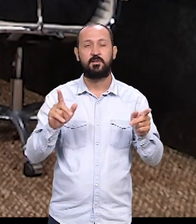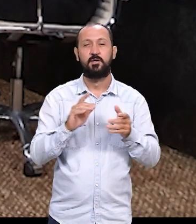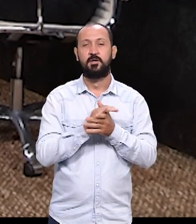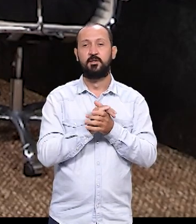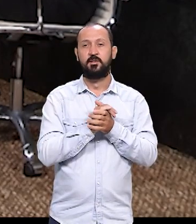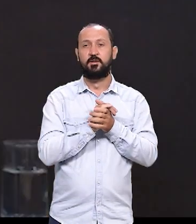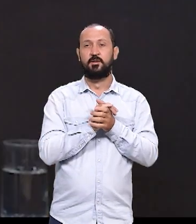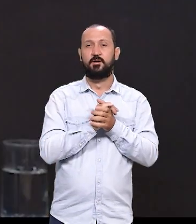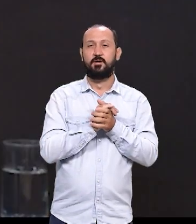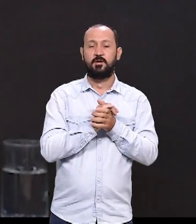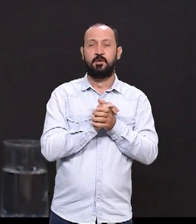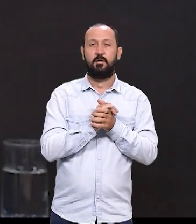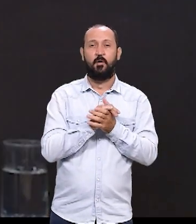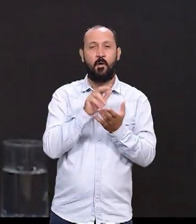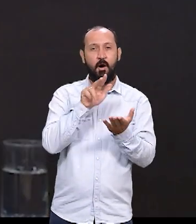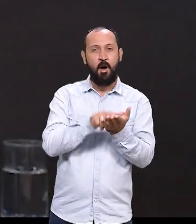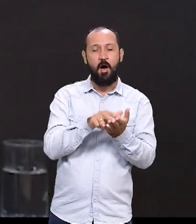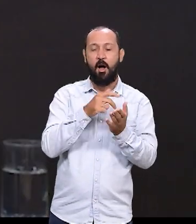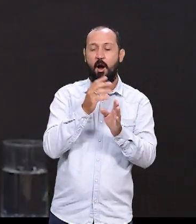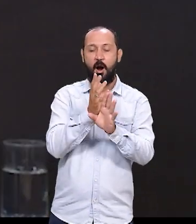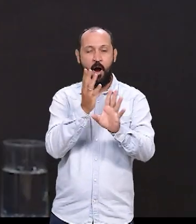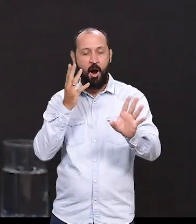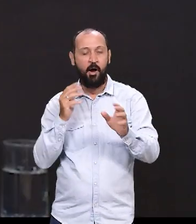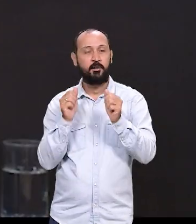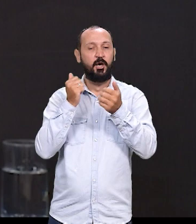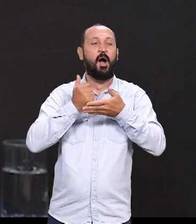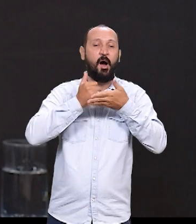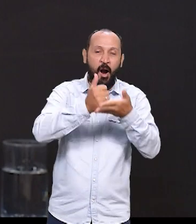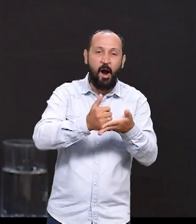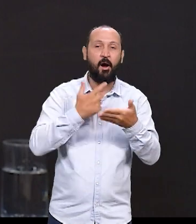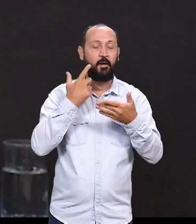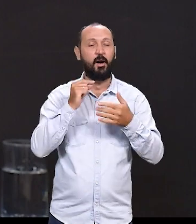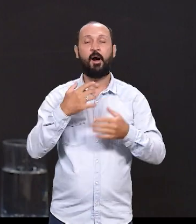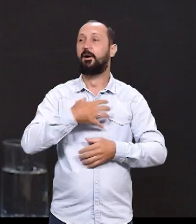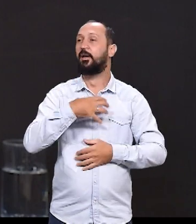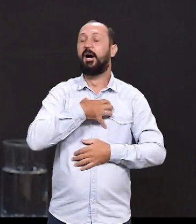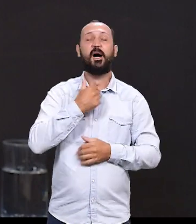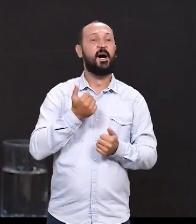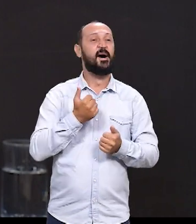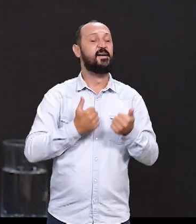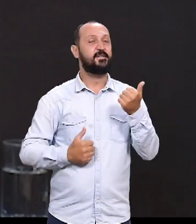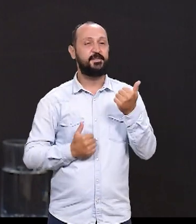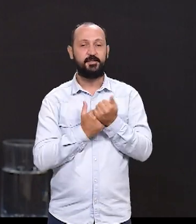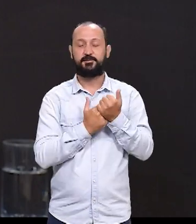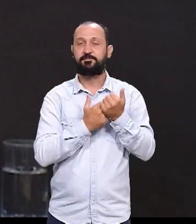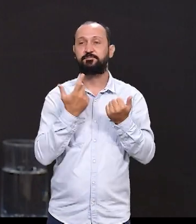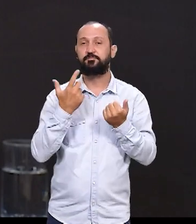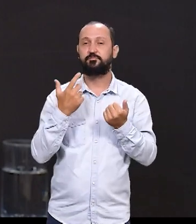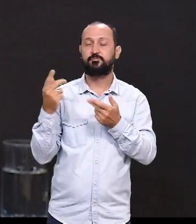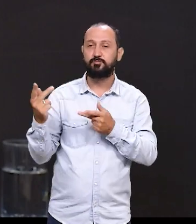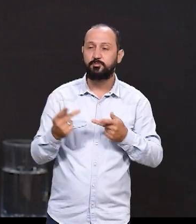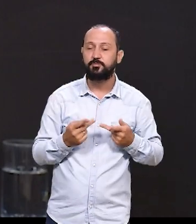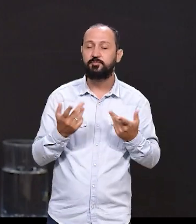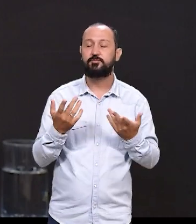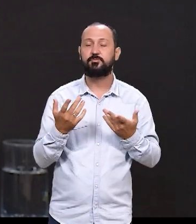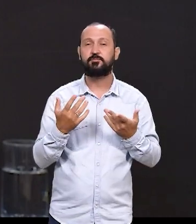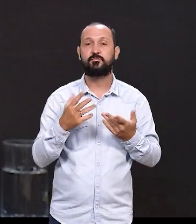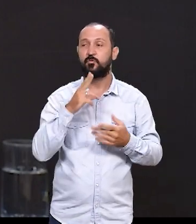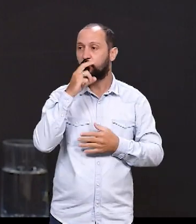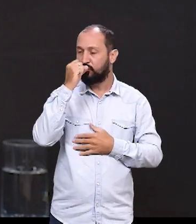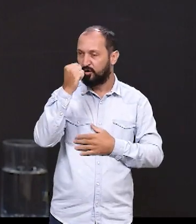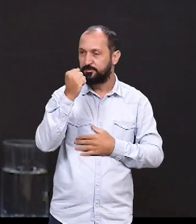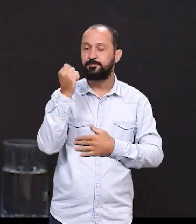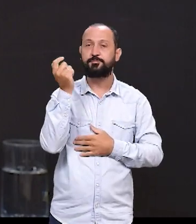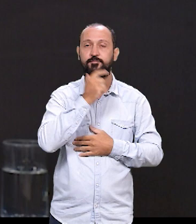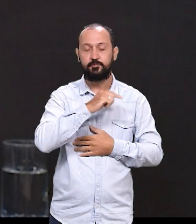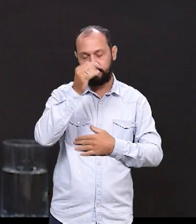toda a diferença o paciente que tem aquele exército todo ao redor dele ele se sente amparado ele se sente acolhido ele